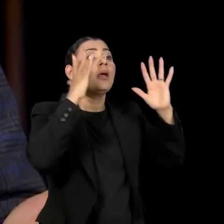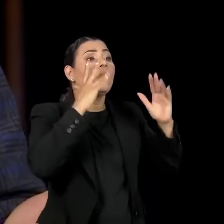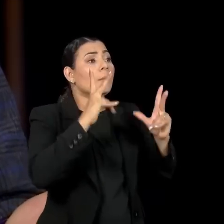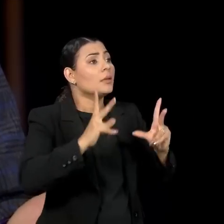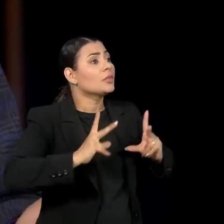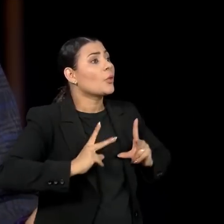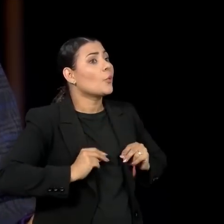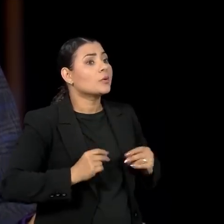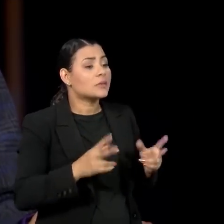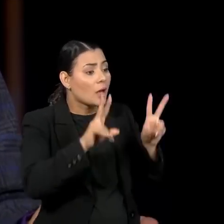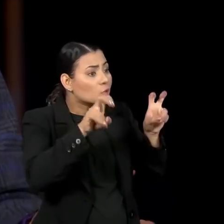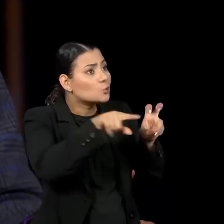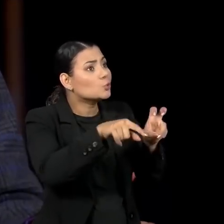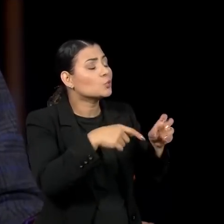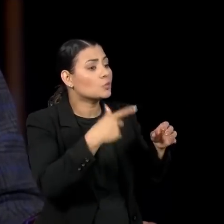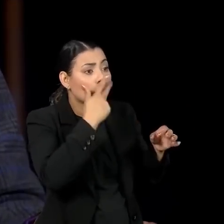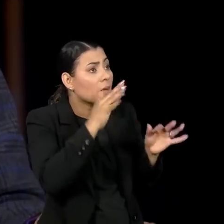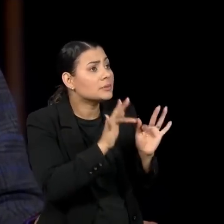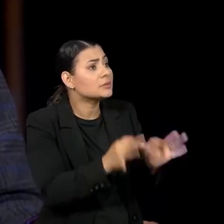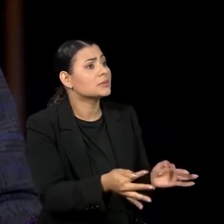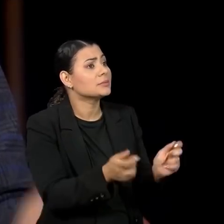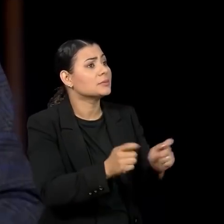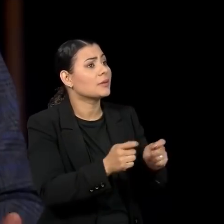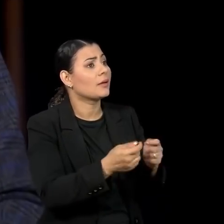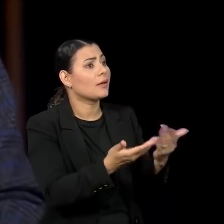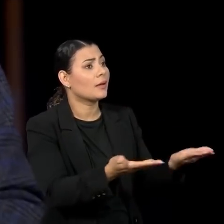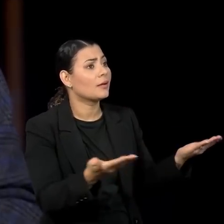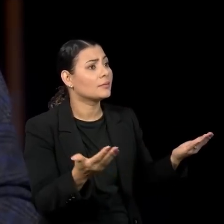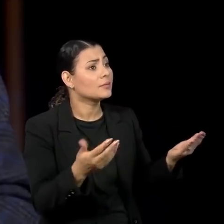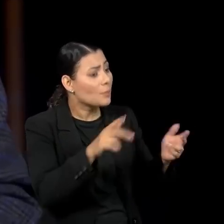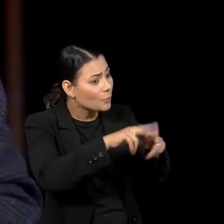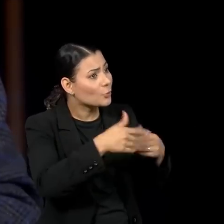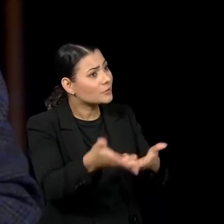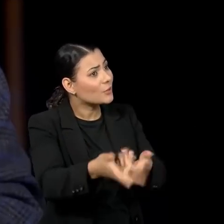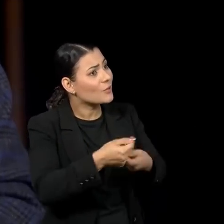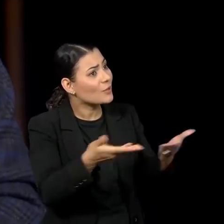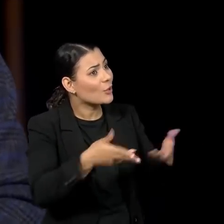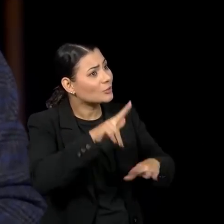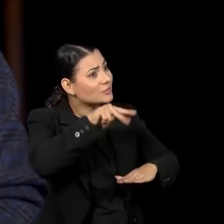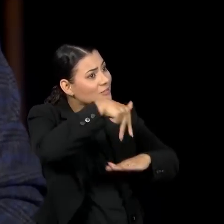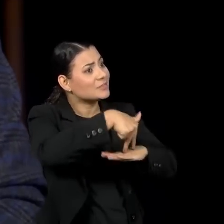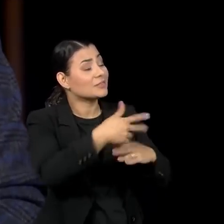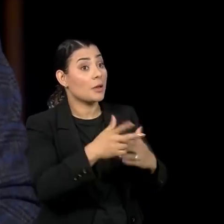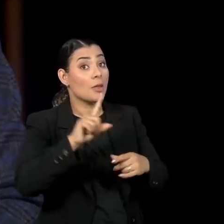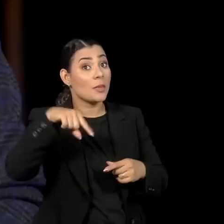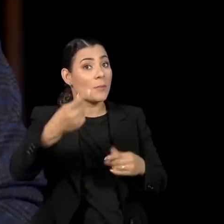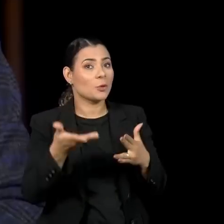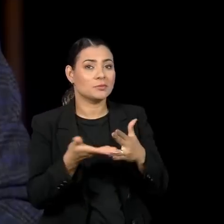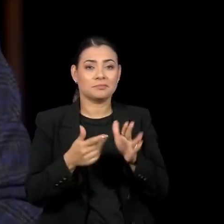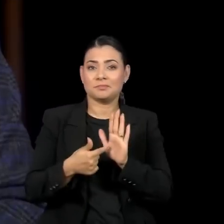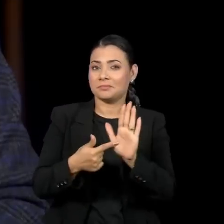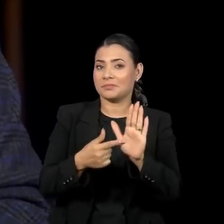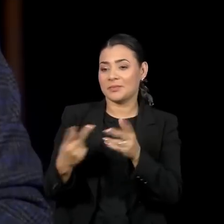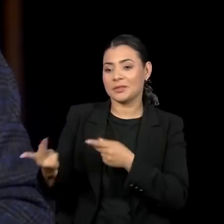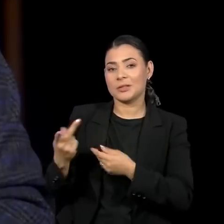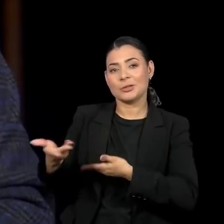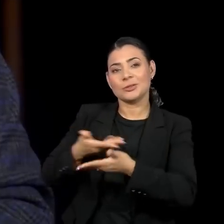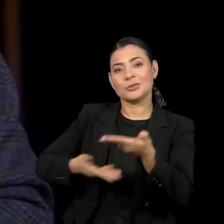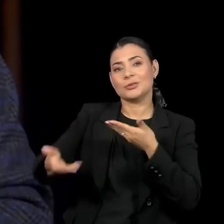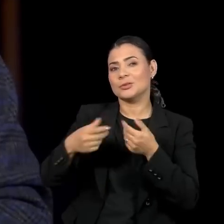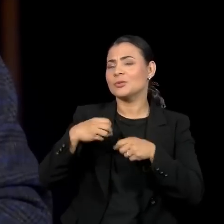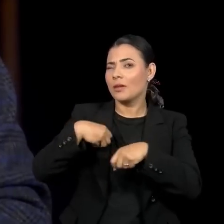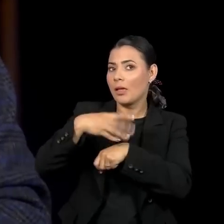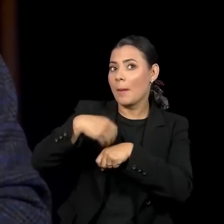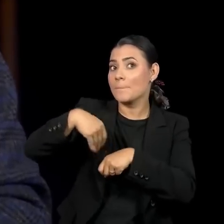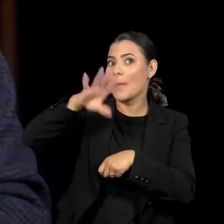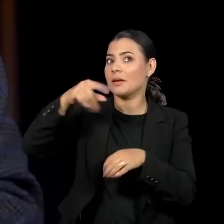chegamos ainda nesse assunto tão importante. Exatamente, exatamente. É por isso que você está aqui, Natália. No próximo bloco, eu e Natália vamos ainda